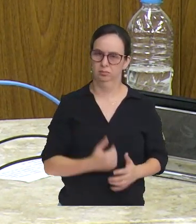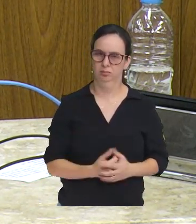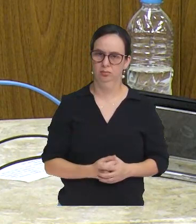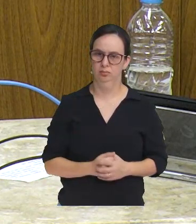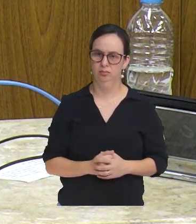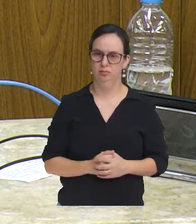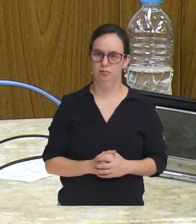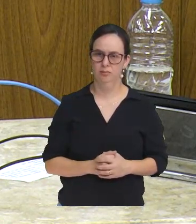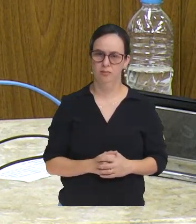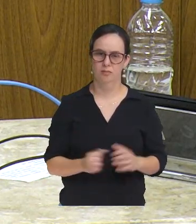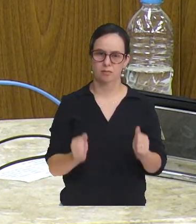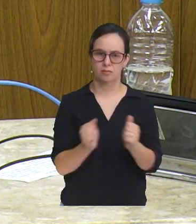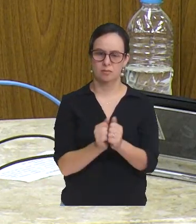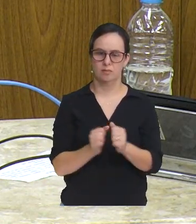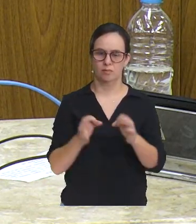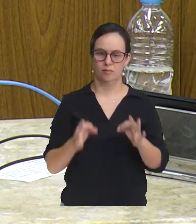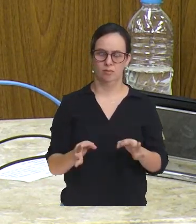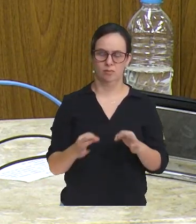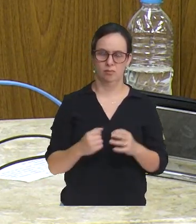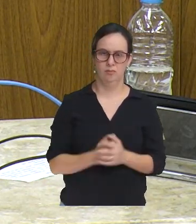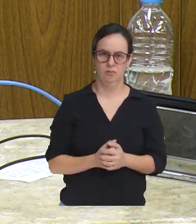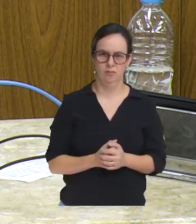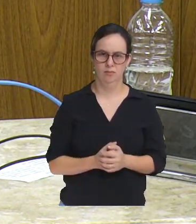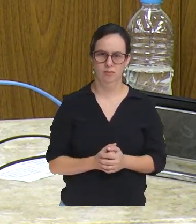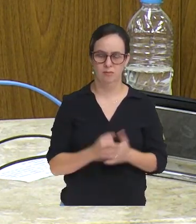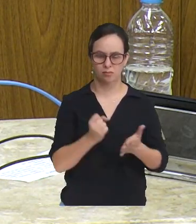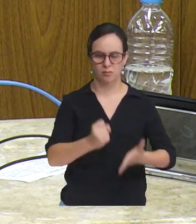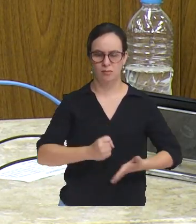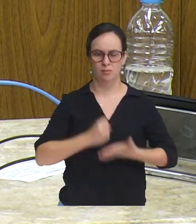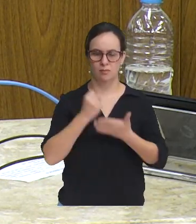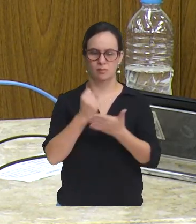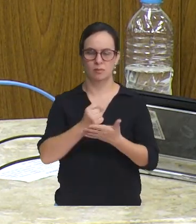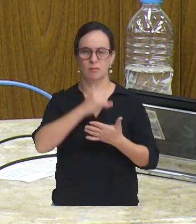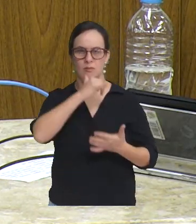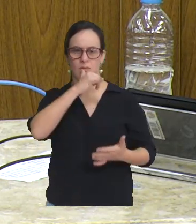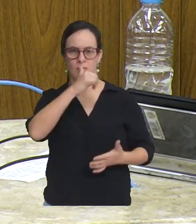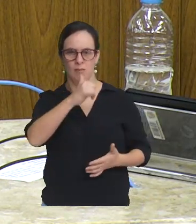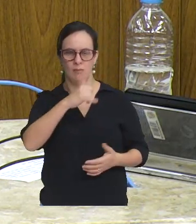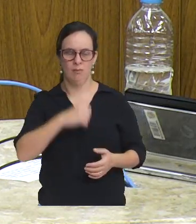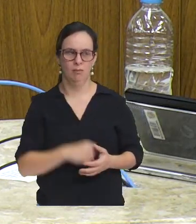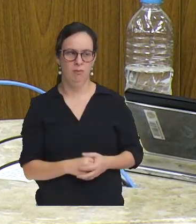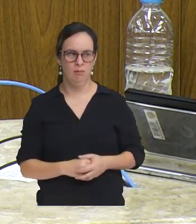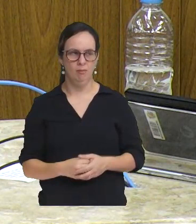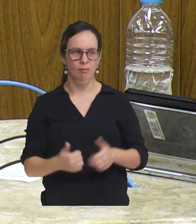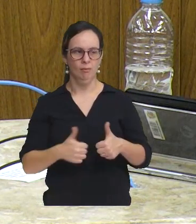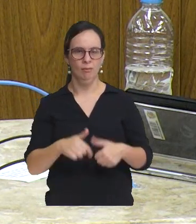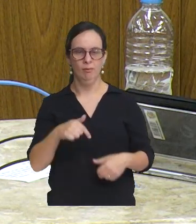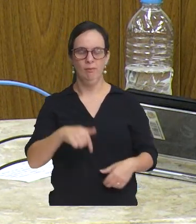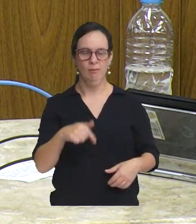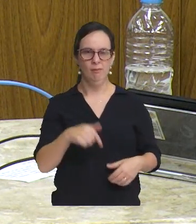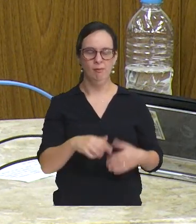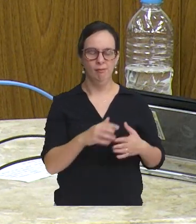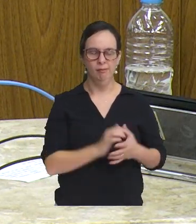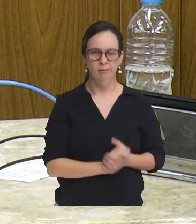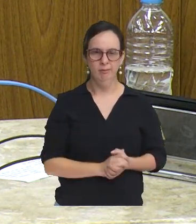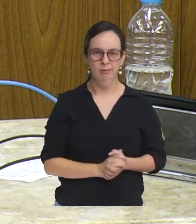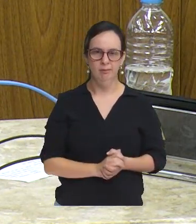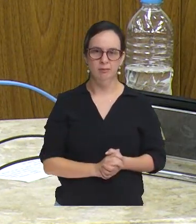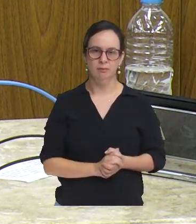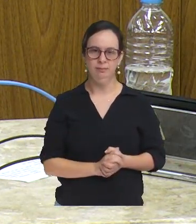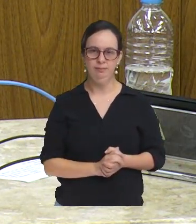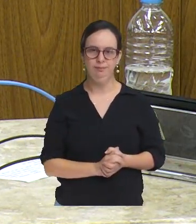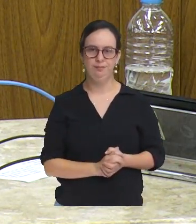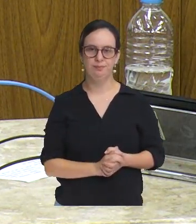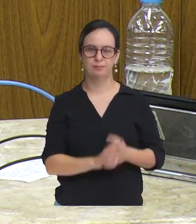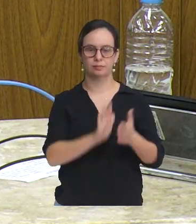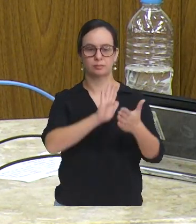E, com certeza, será benefício e um exemplo saindo daqui para poder estar levando aí as instituições,